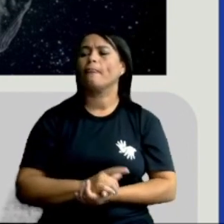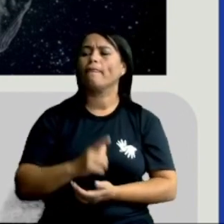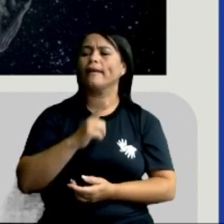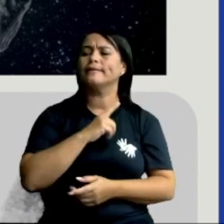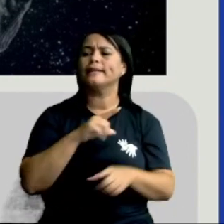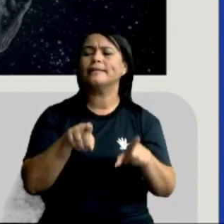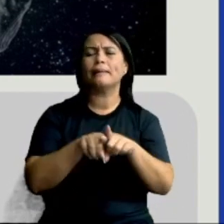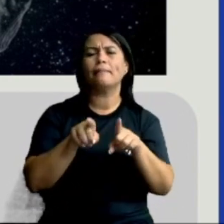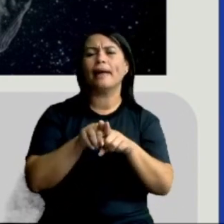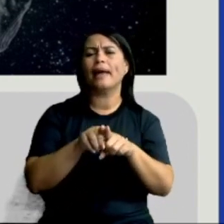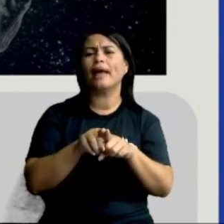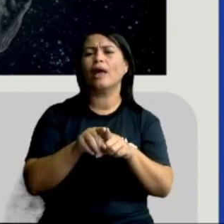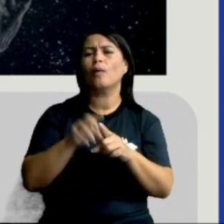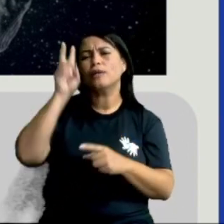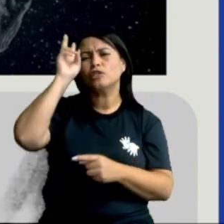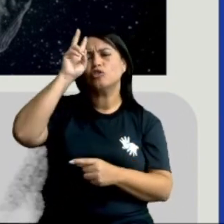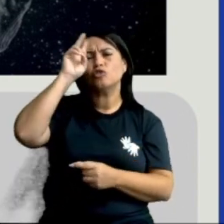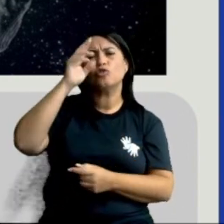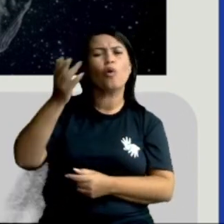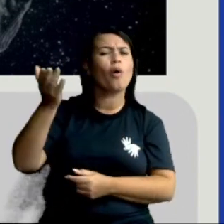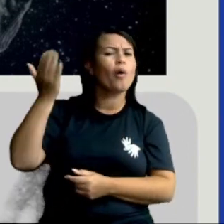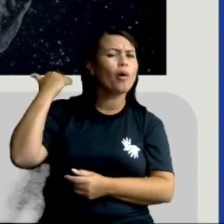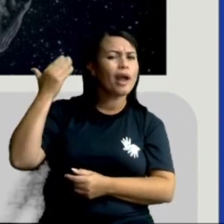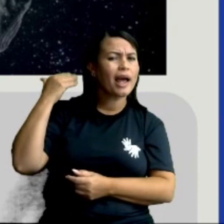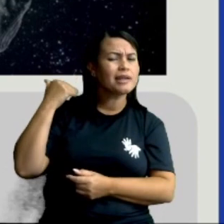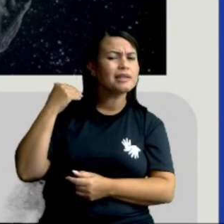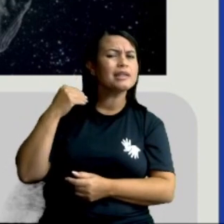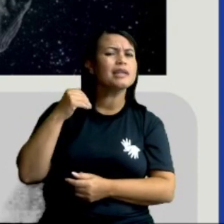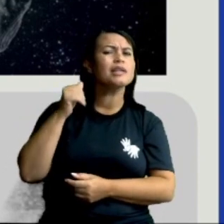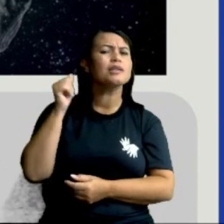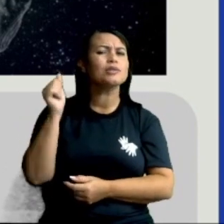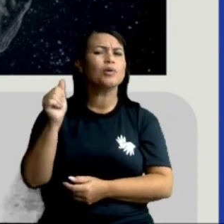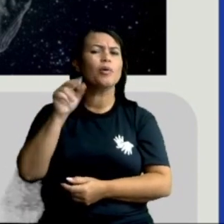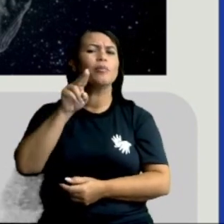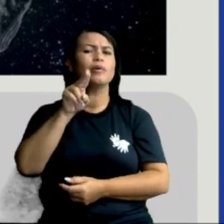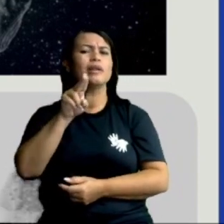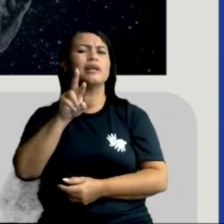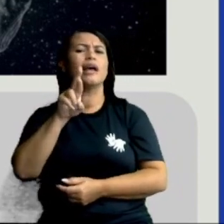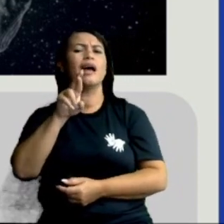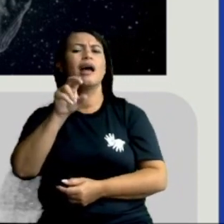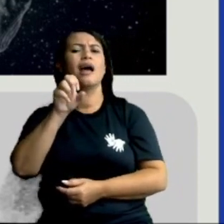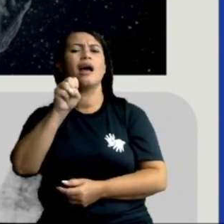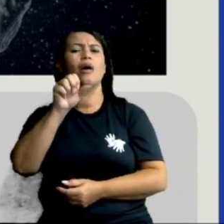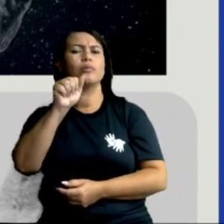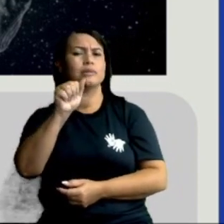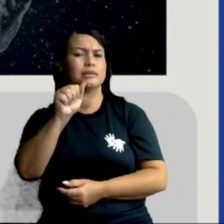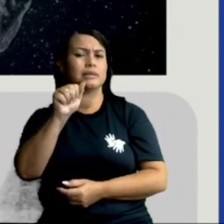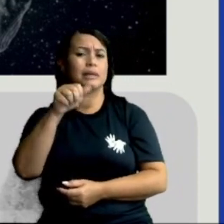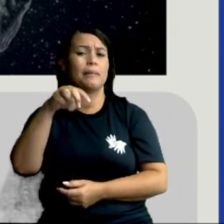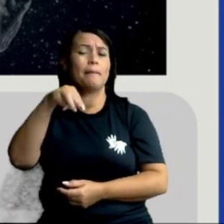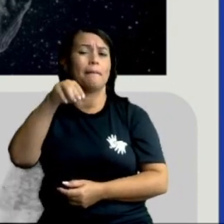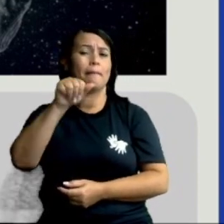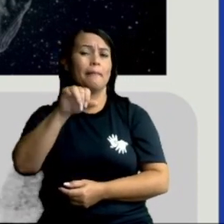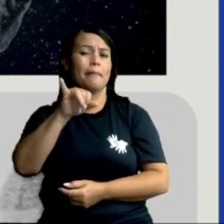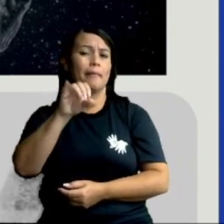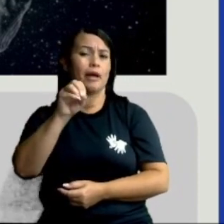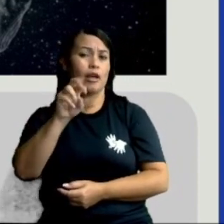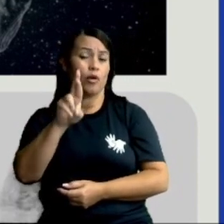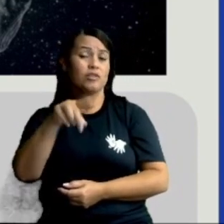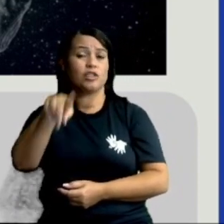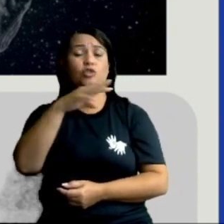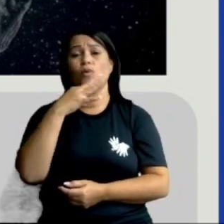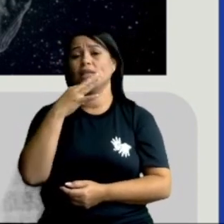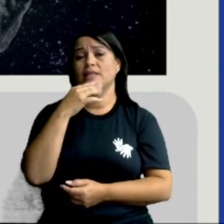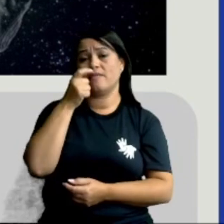Existe uma lenda de povos antigos sobre a Ursa Maior, certo? Se você tiver interesse de conhecer essas